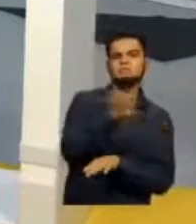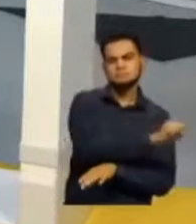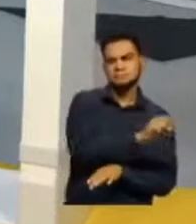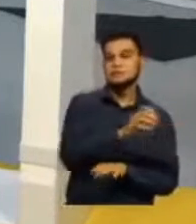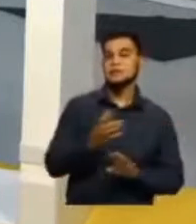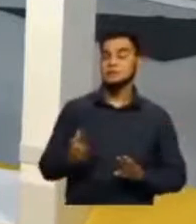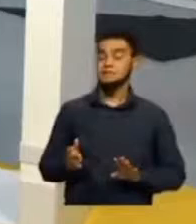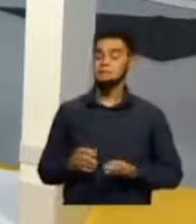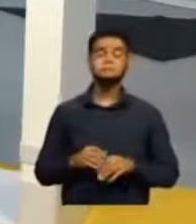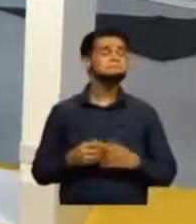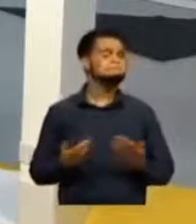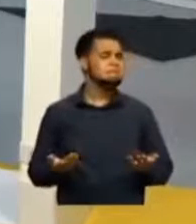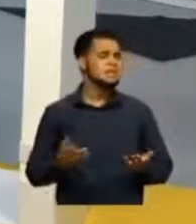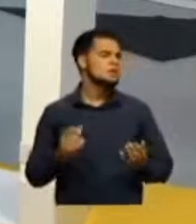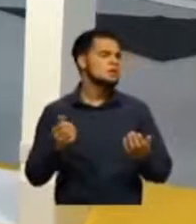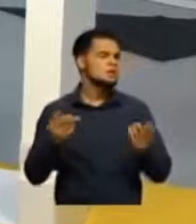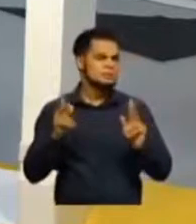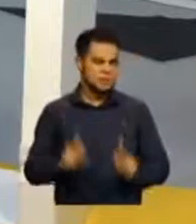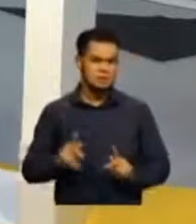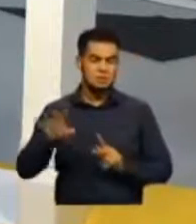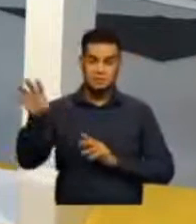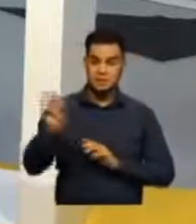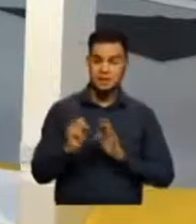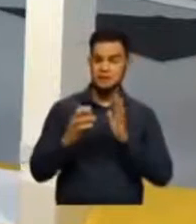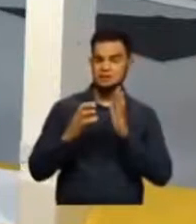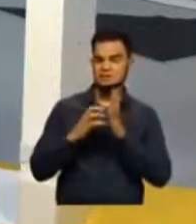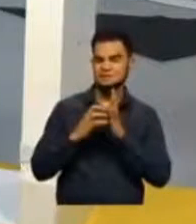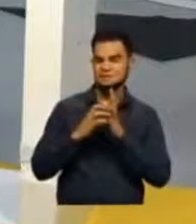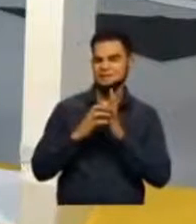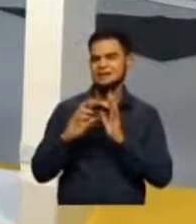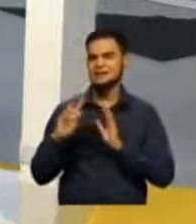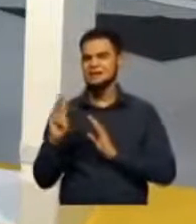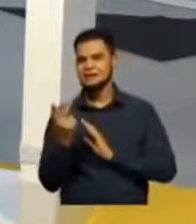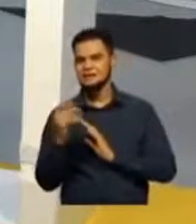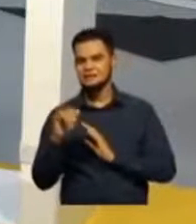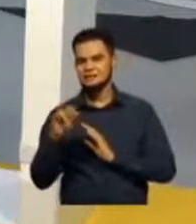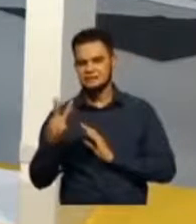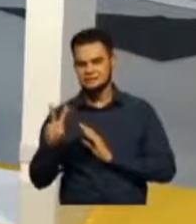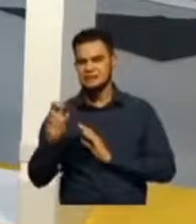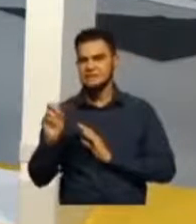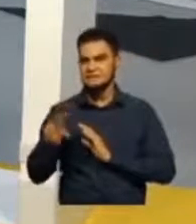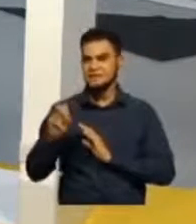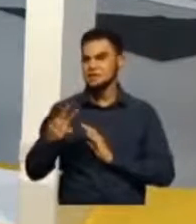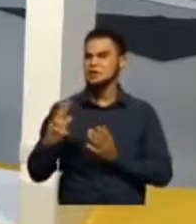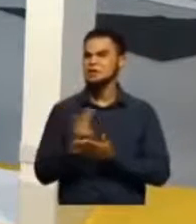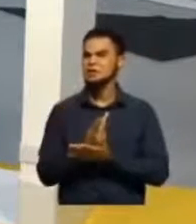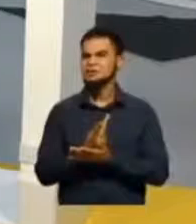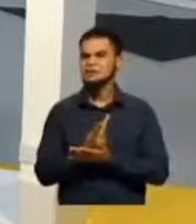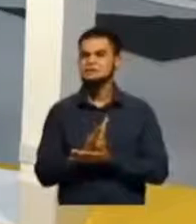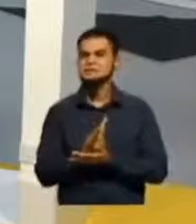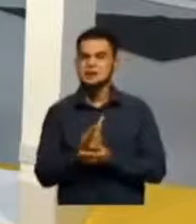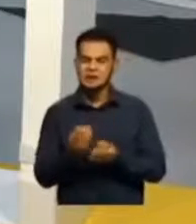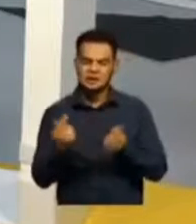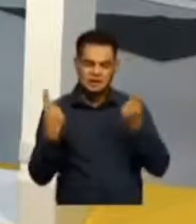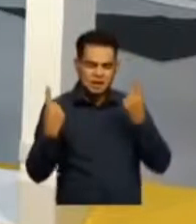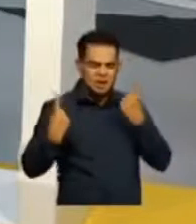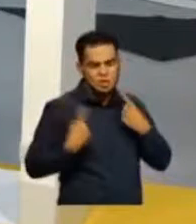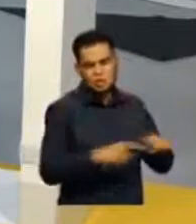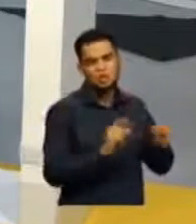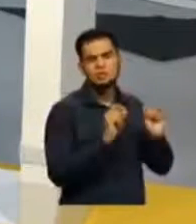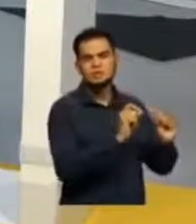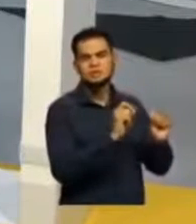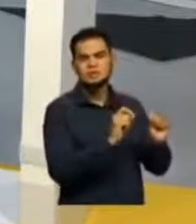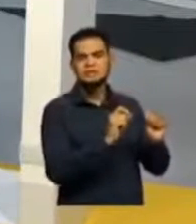vírus HIV, ele vai então atingir as nossas células do nosso sistema imunológico, os linfócitos